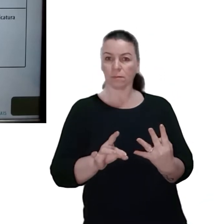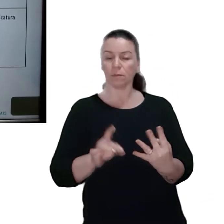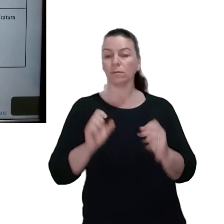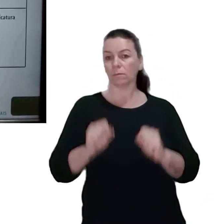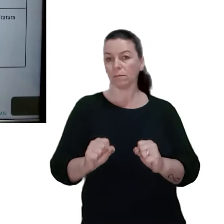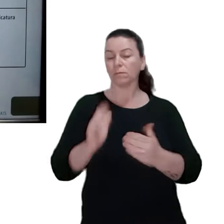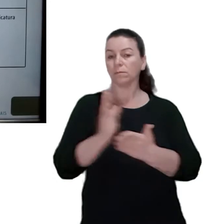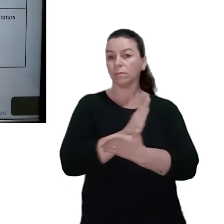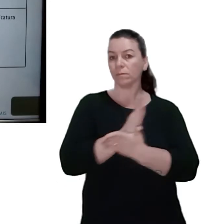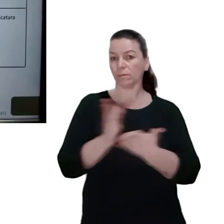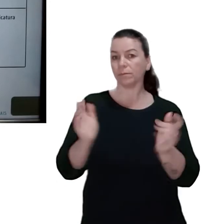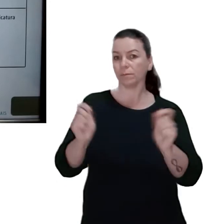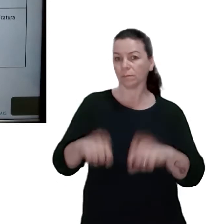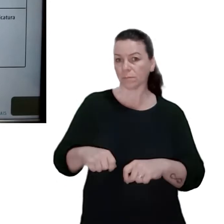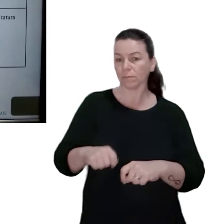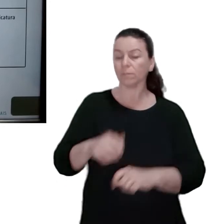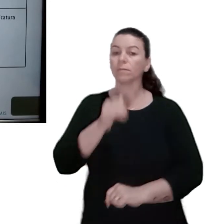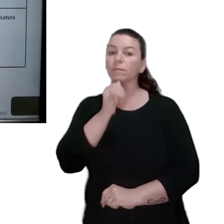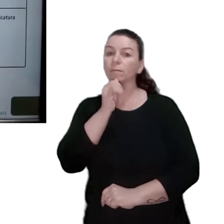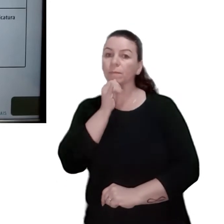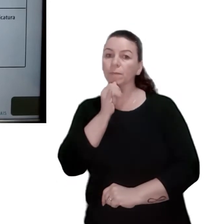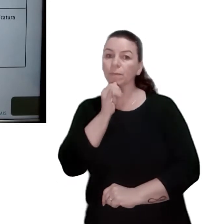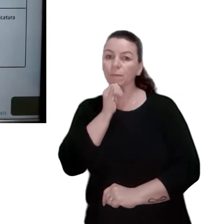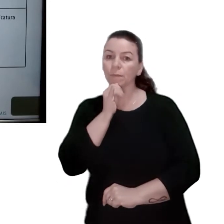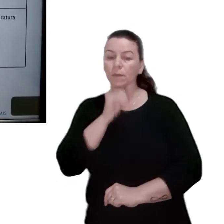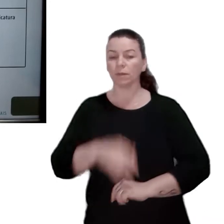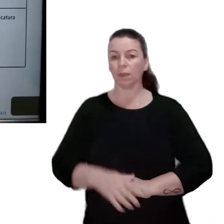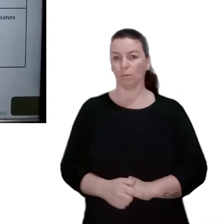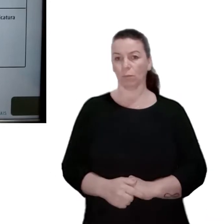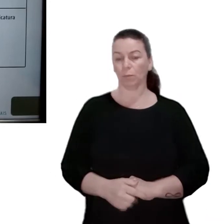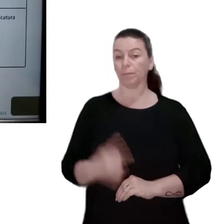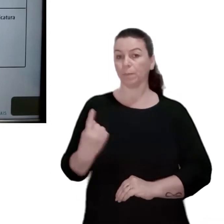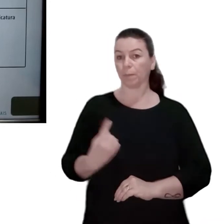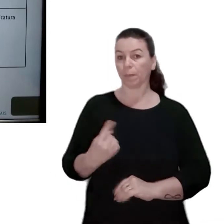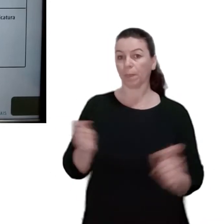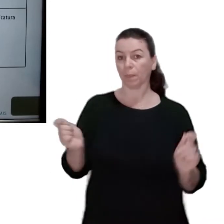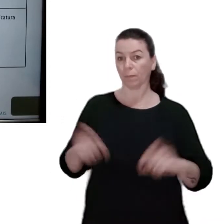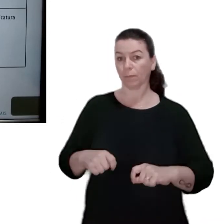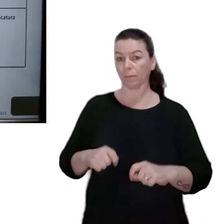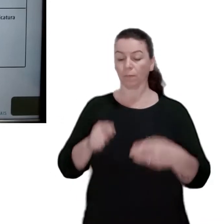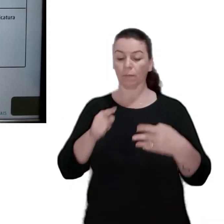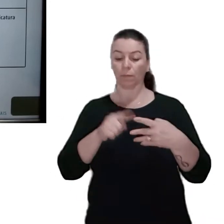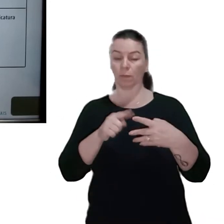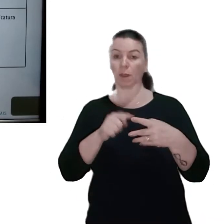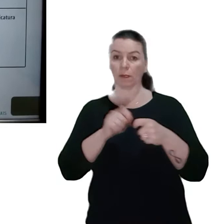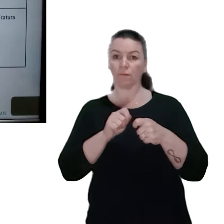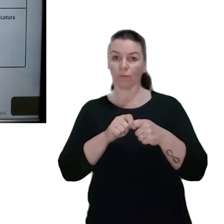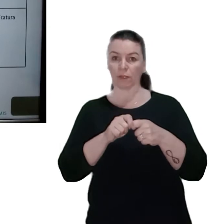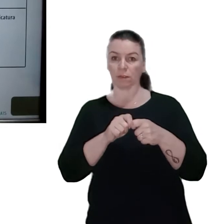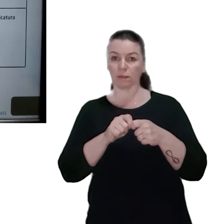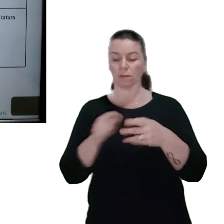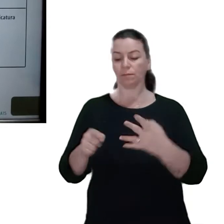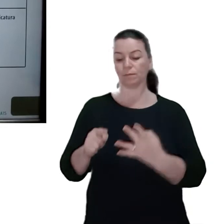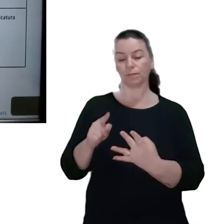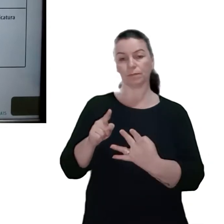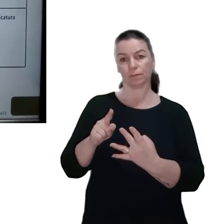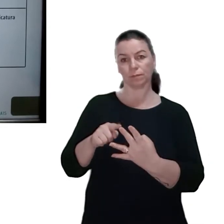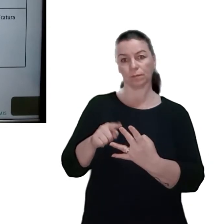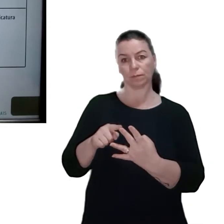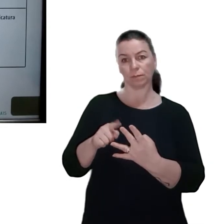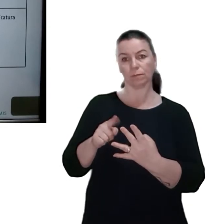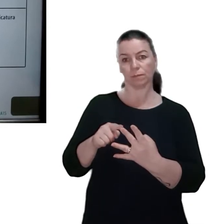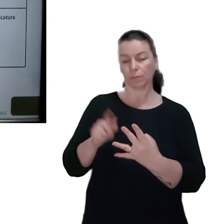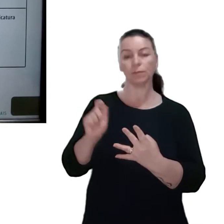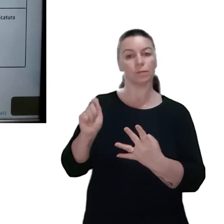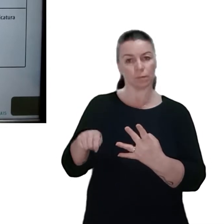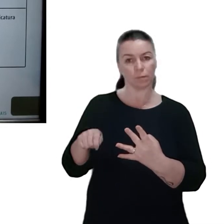pessoa fez a caricatura. Por exemplo, na primeira possibilidade vamos considerar que Ana fez a caricatura. Na segunda, Beto fez